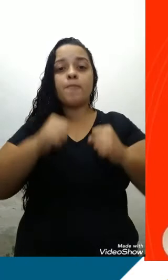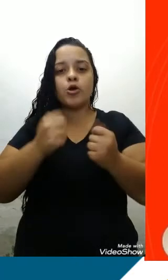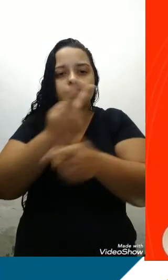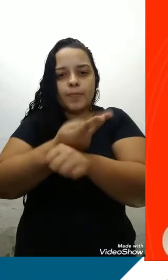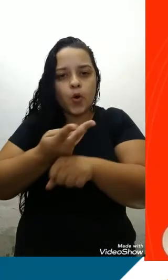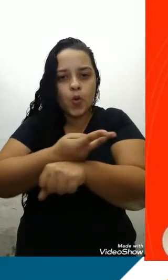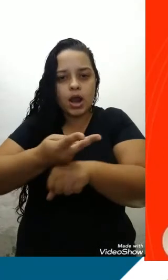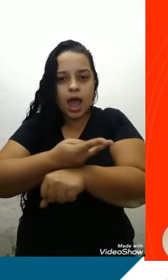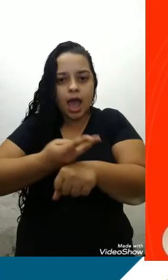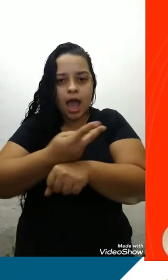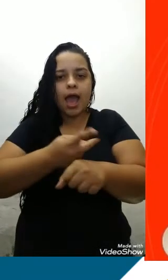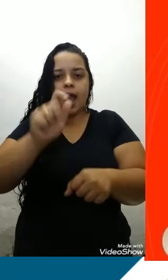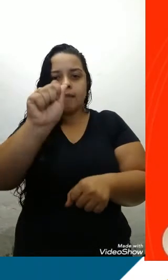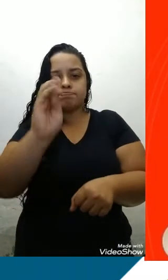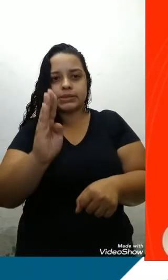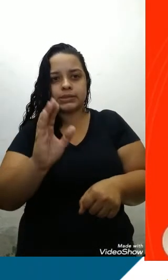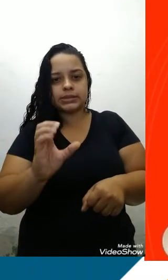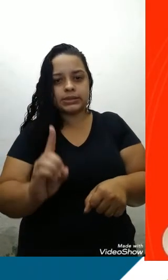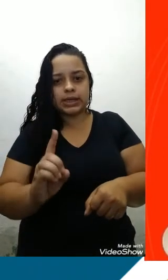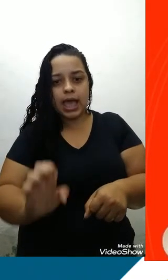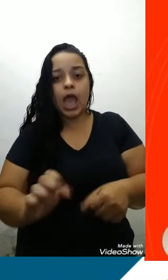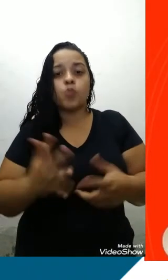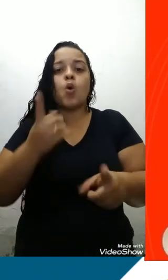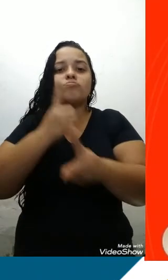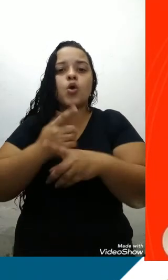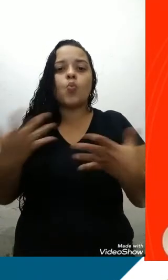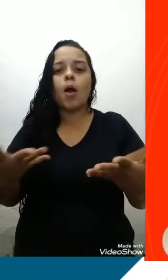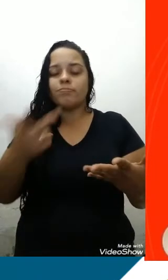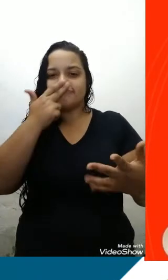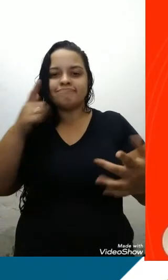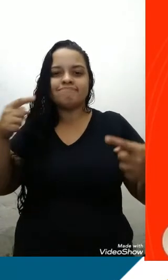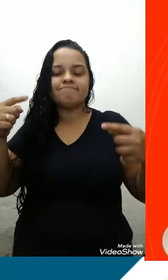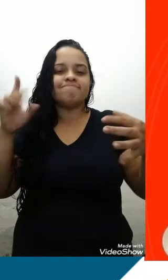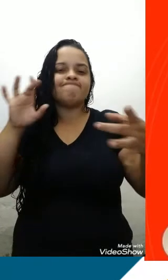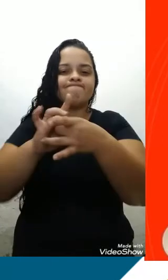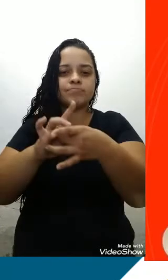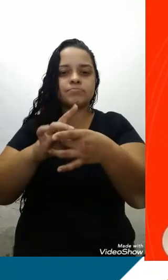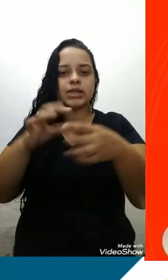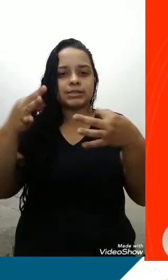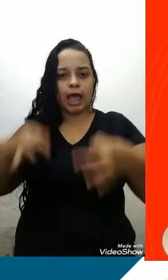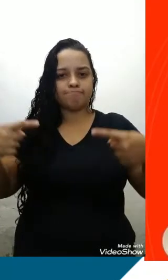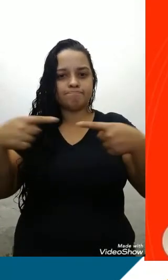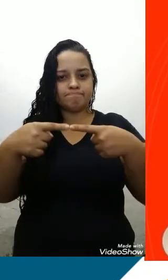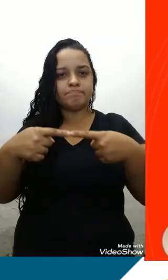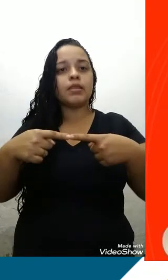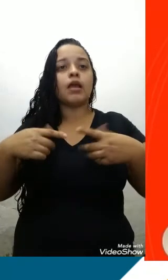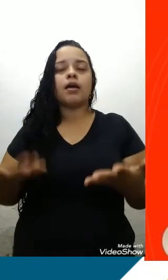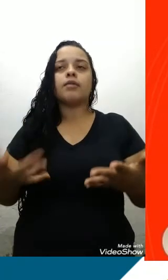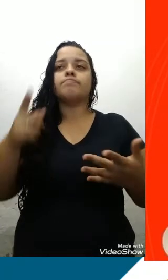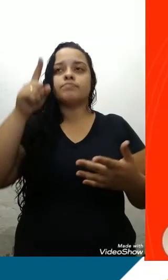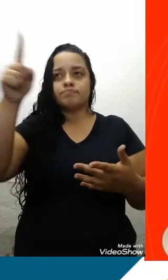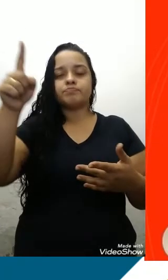questões, nas minhas alternativas, melhor dizendo, o que melhor se refere para responder, Então ele diz que a cidade